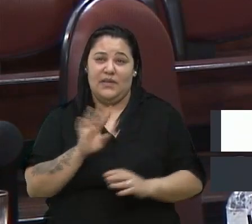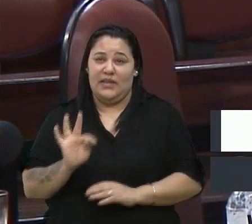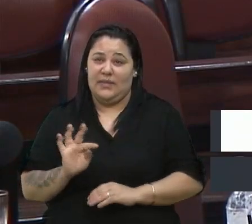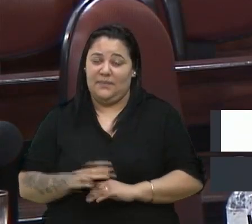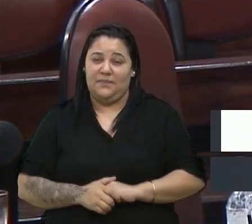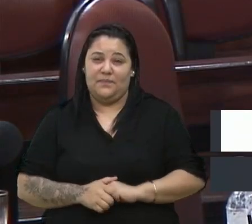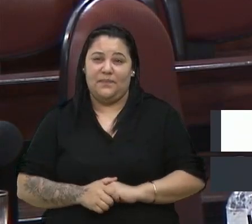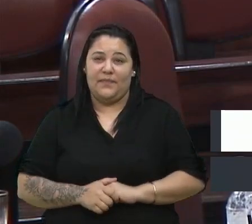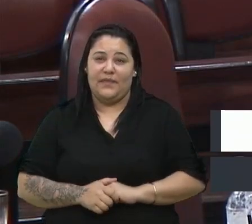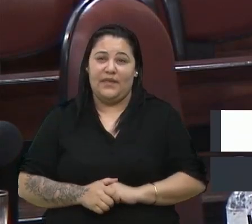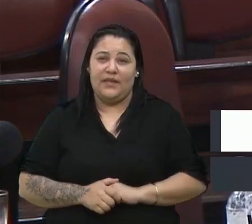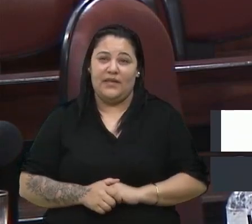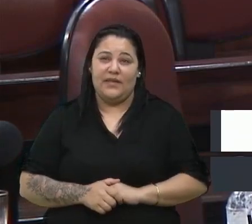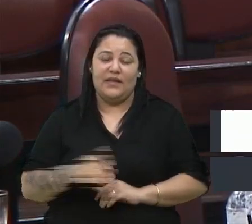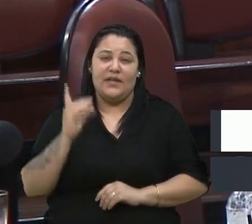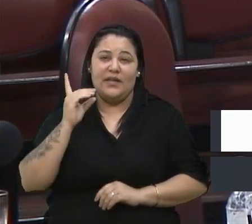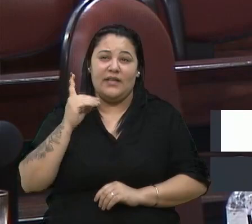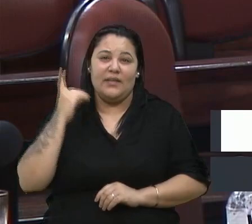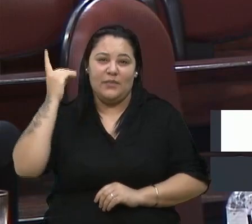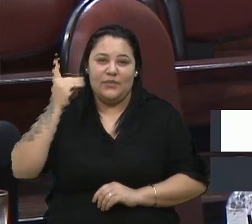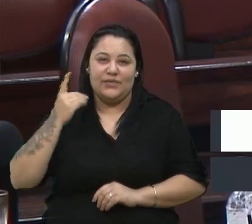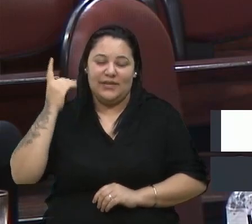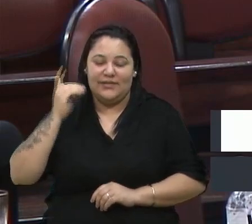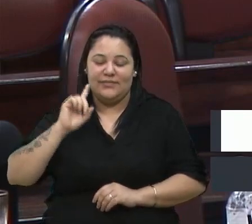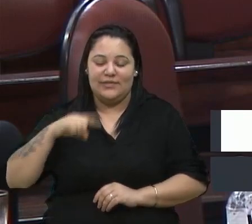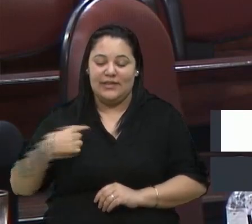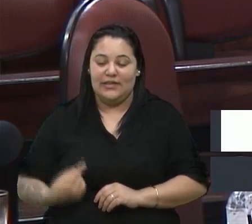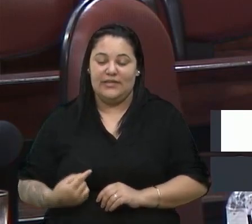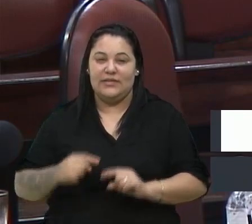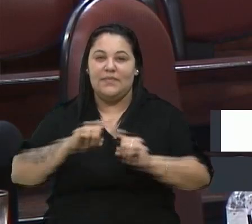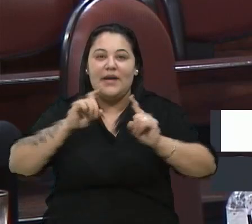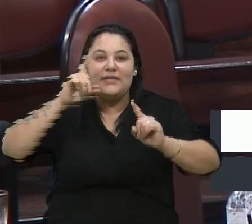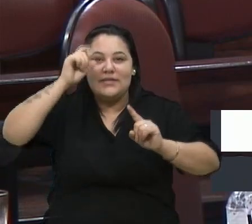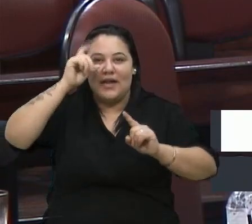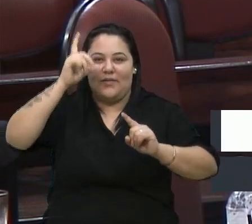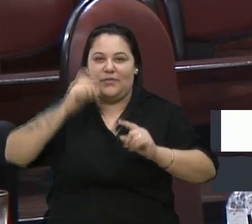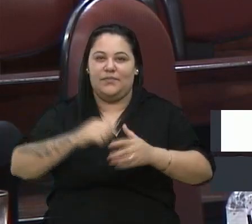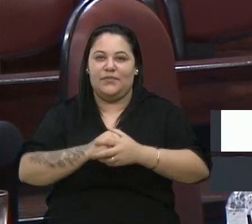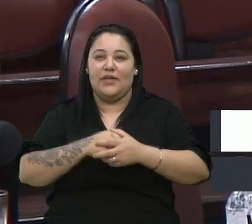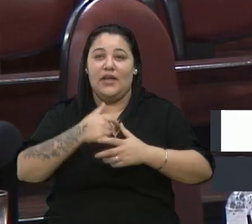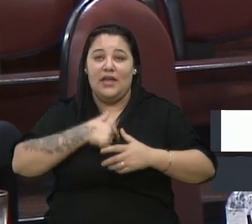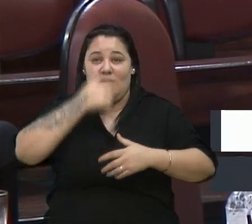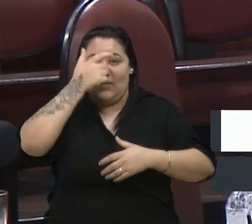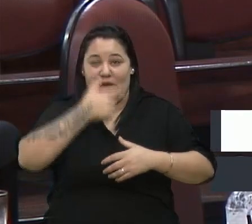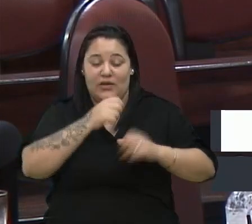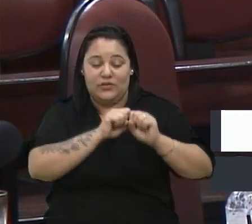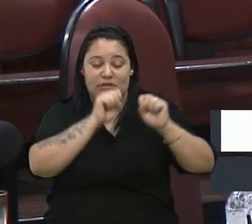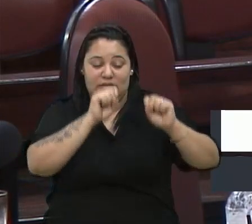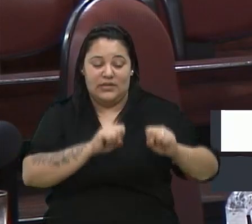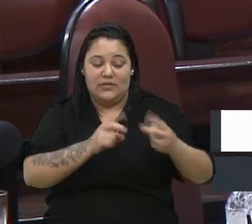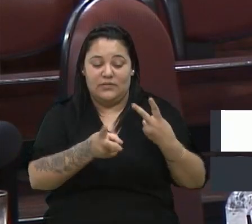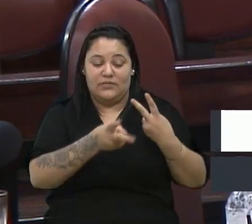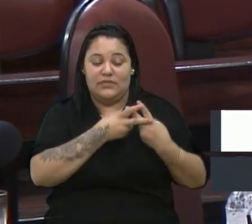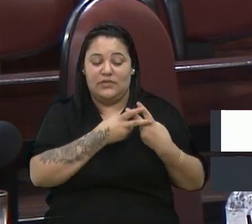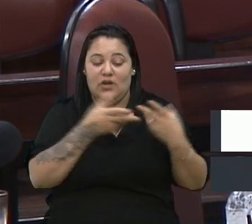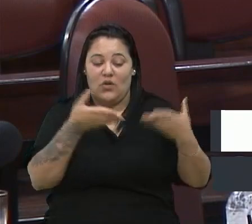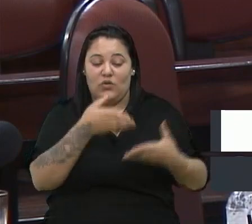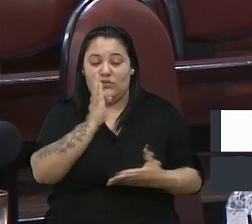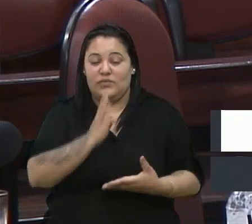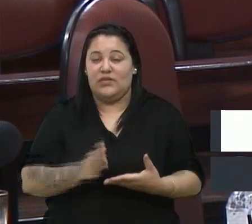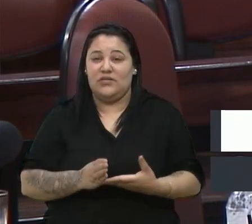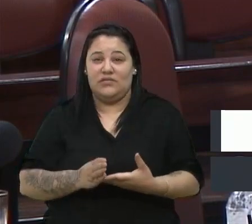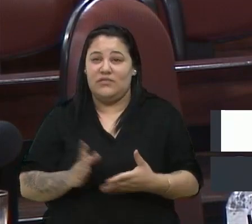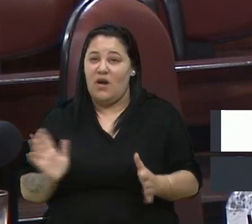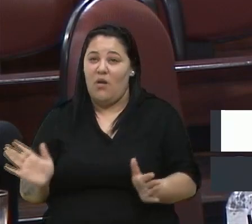mas, vereador Scalco, eu volto a lhe afirmar, eu acho que o sistema penitenciário no Brasil hoje está falido. A gente tem que